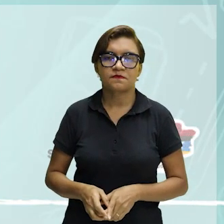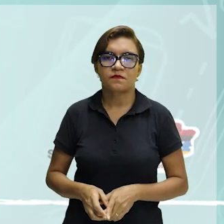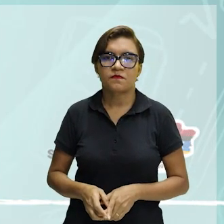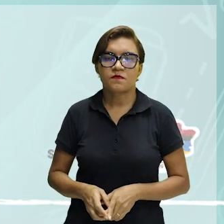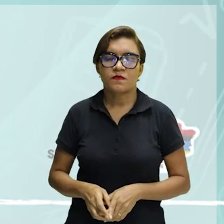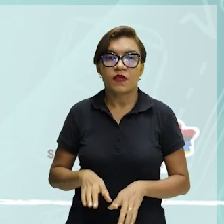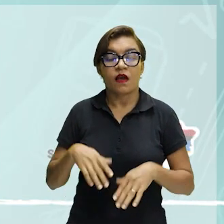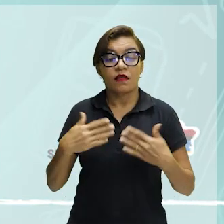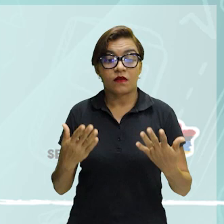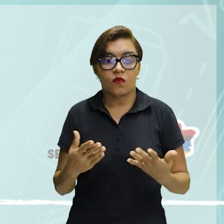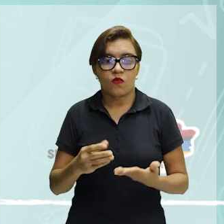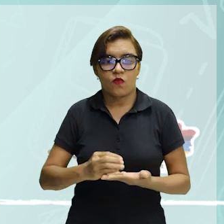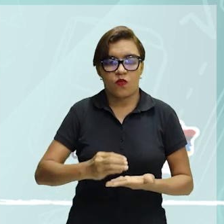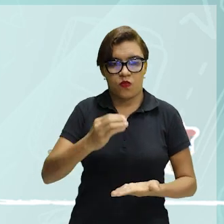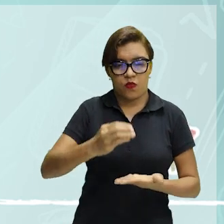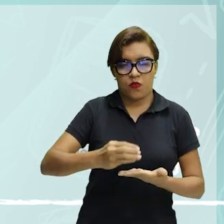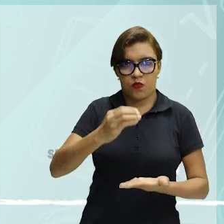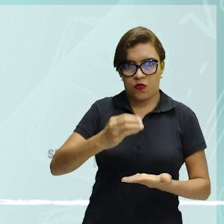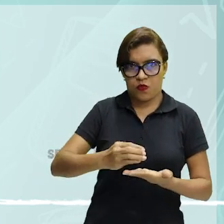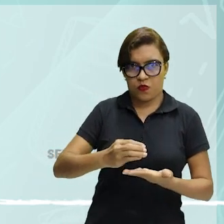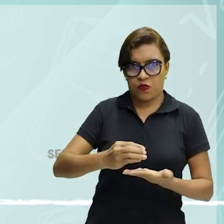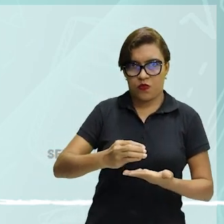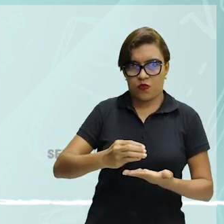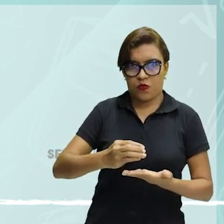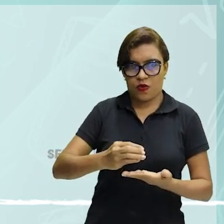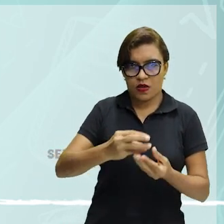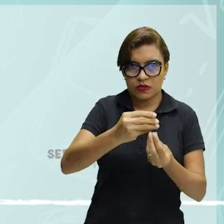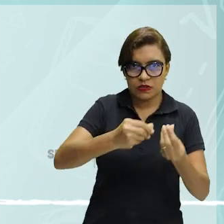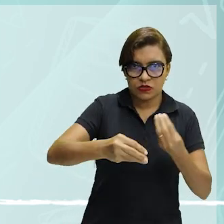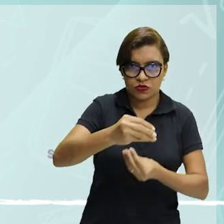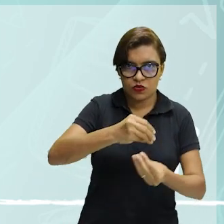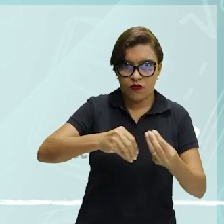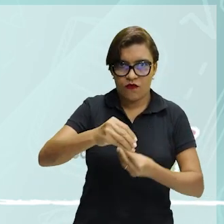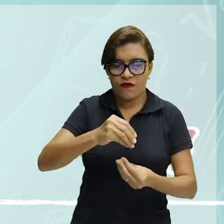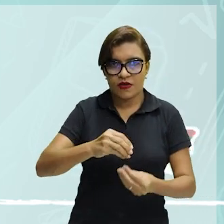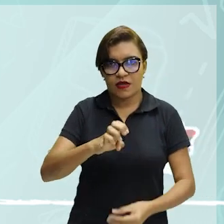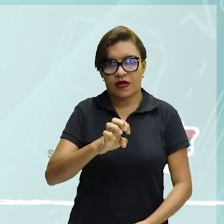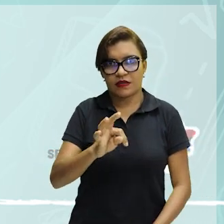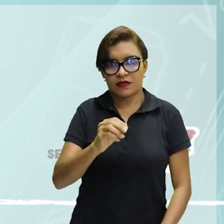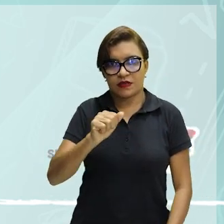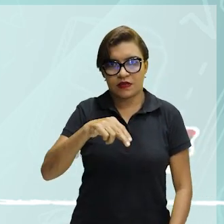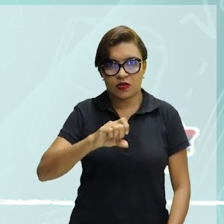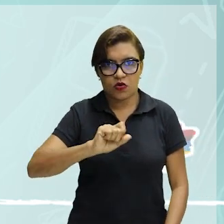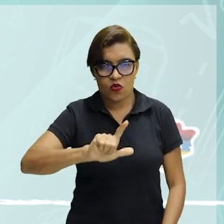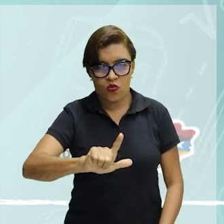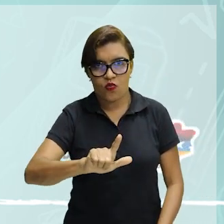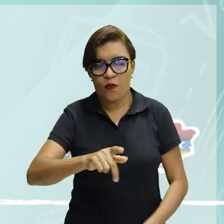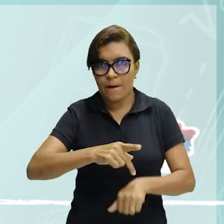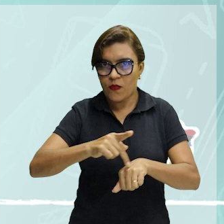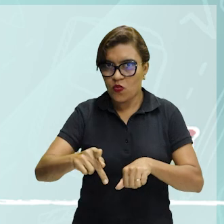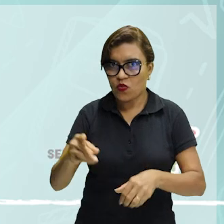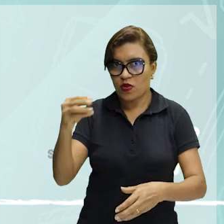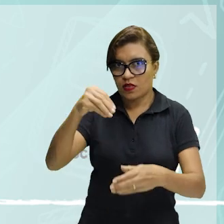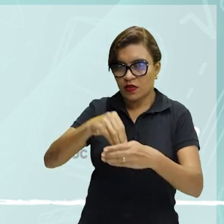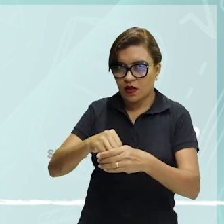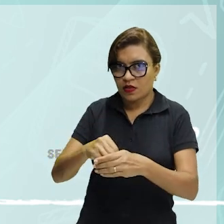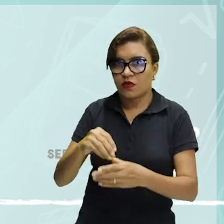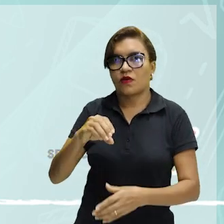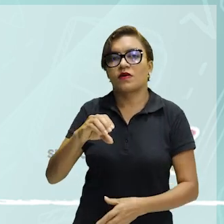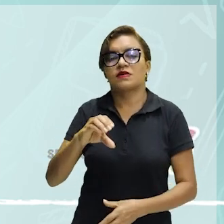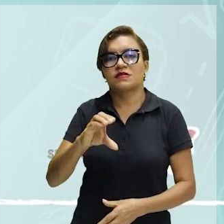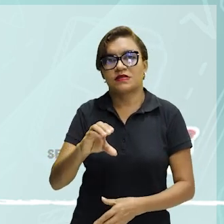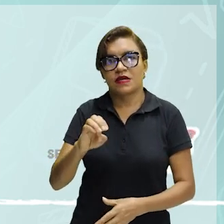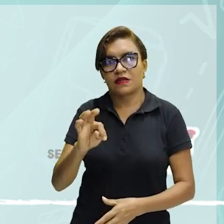Foi dissolvida uma determinada massa de etanol puro em 200 gramas de acetona, acarretando um aumento